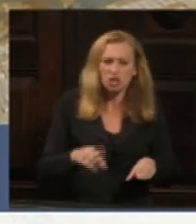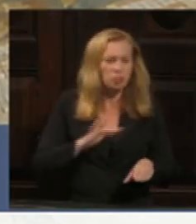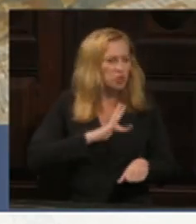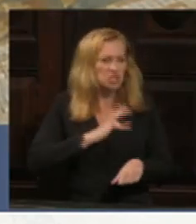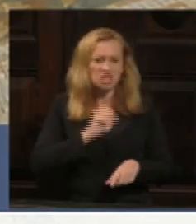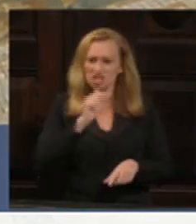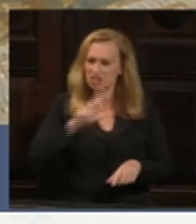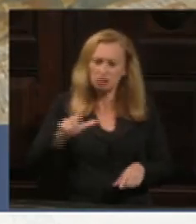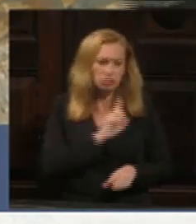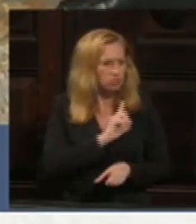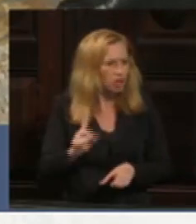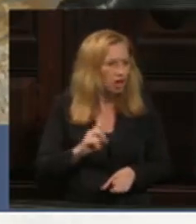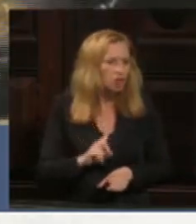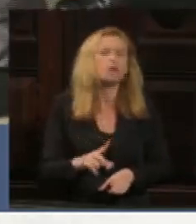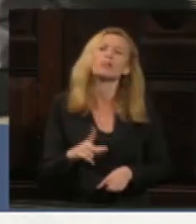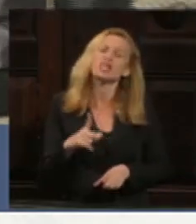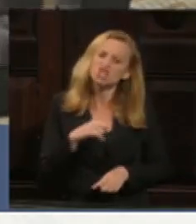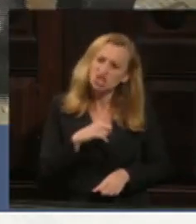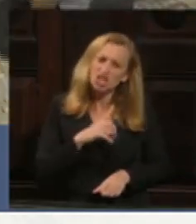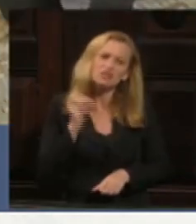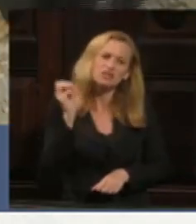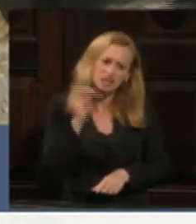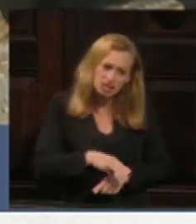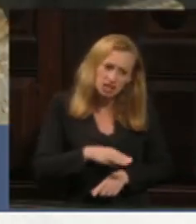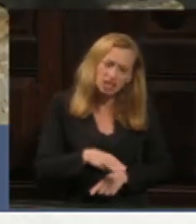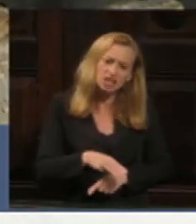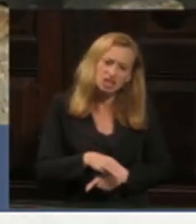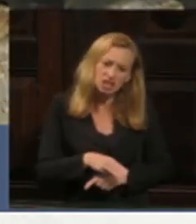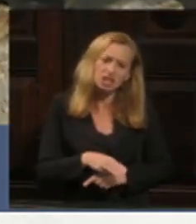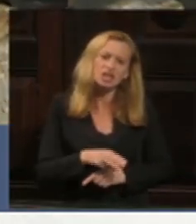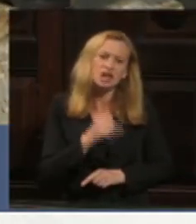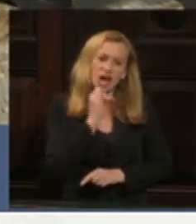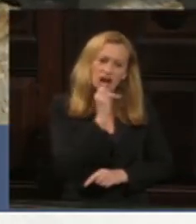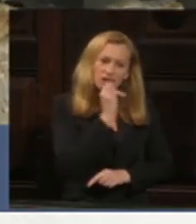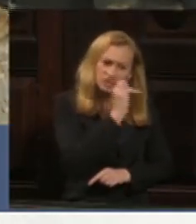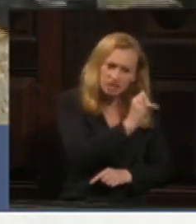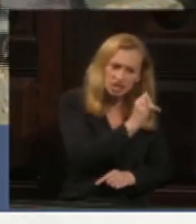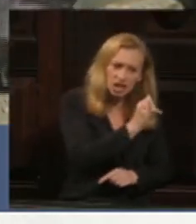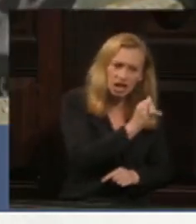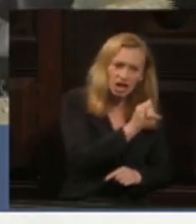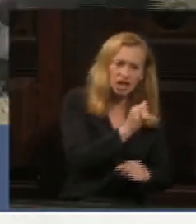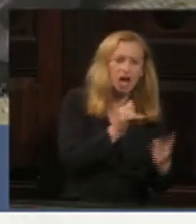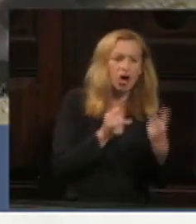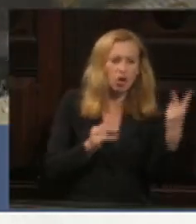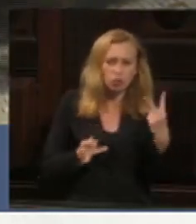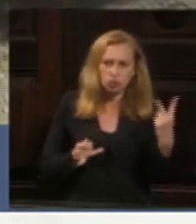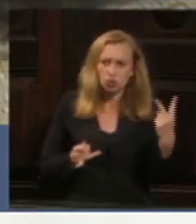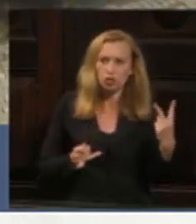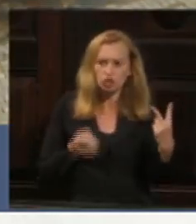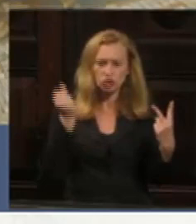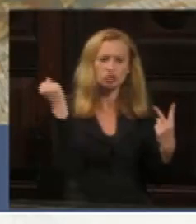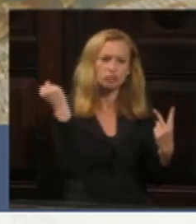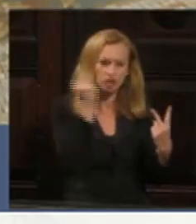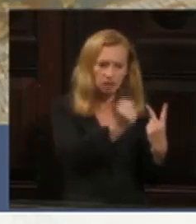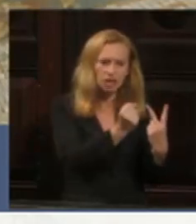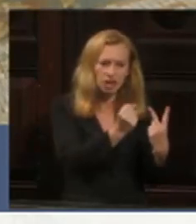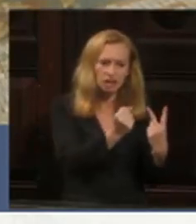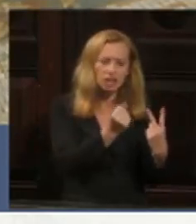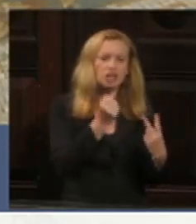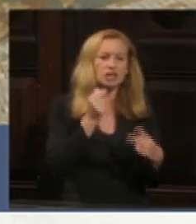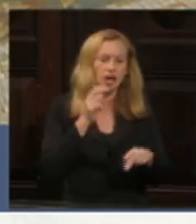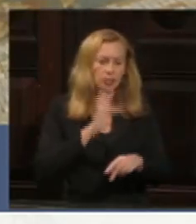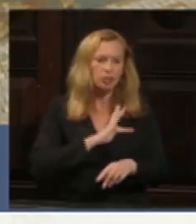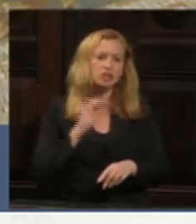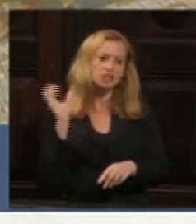competência dela, mas houve sim, como houve o vazamento da informação, tanto é que tem que antecipar a operação e